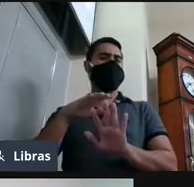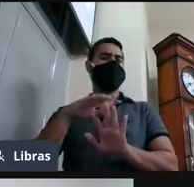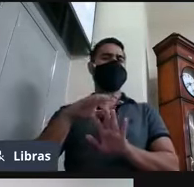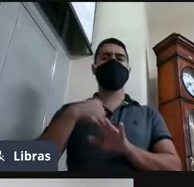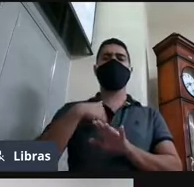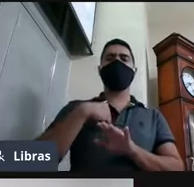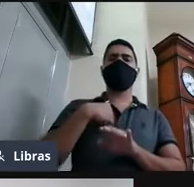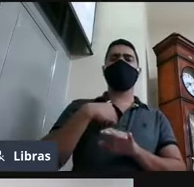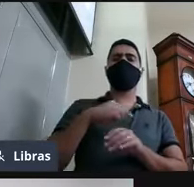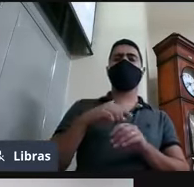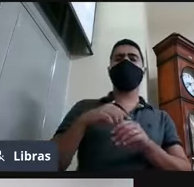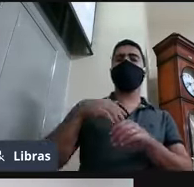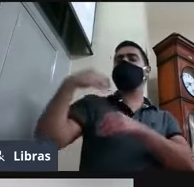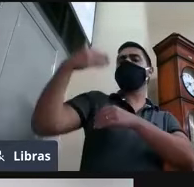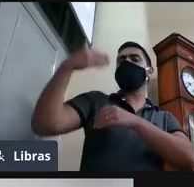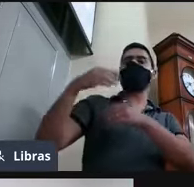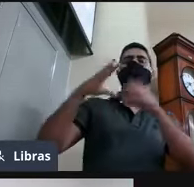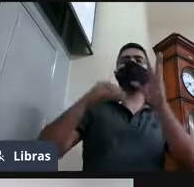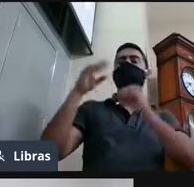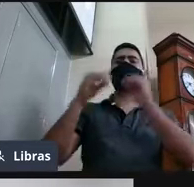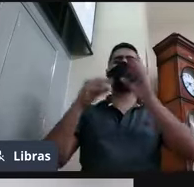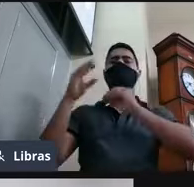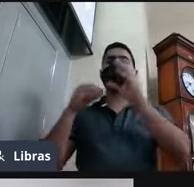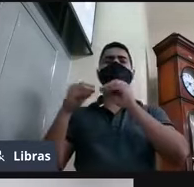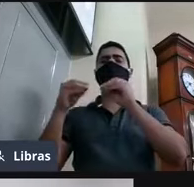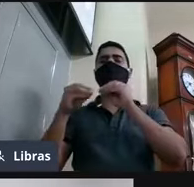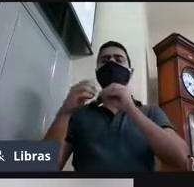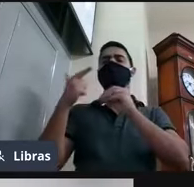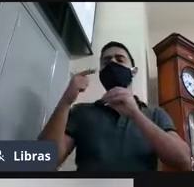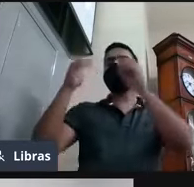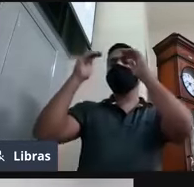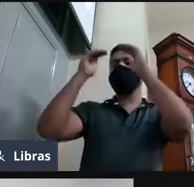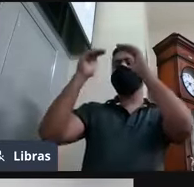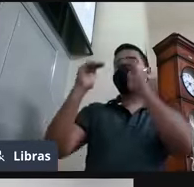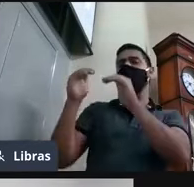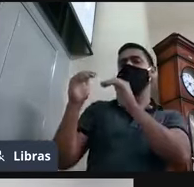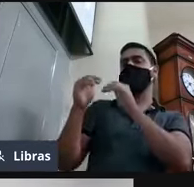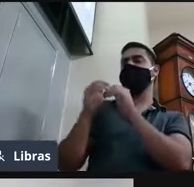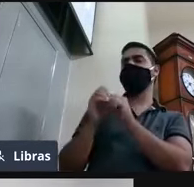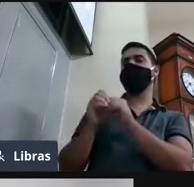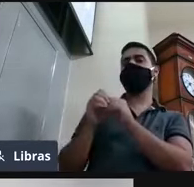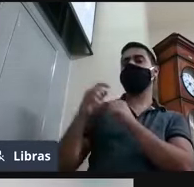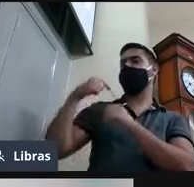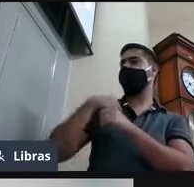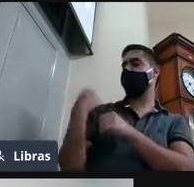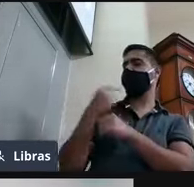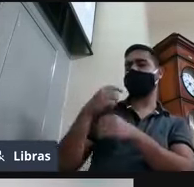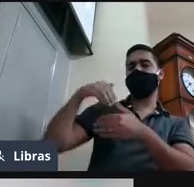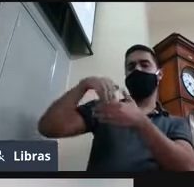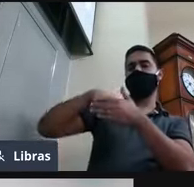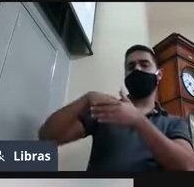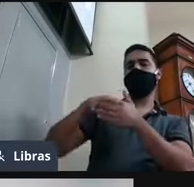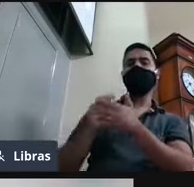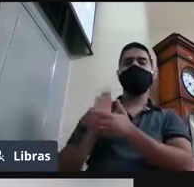na antessala falando e não respeitando nós que fomos eleitos pelo